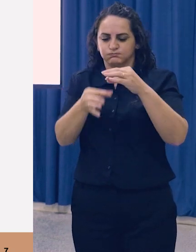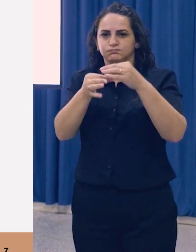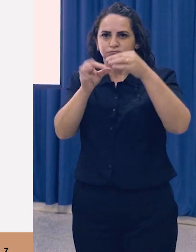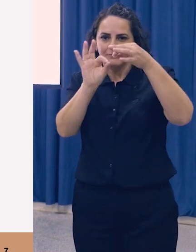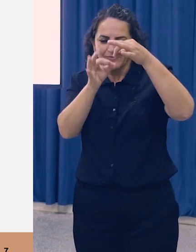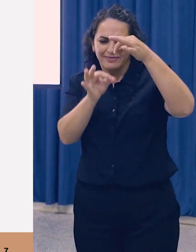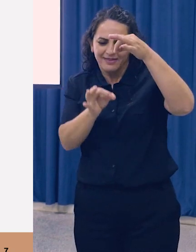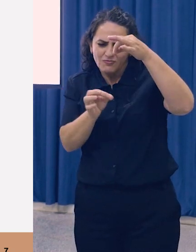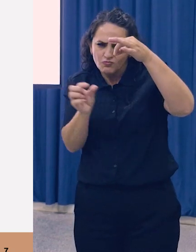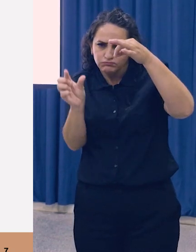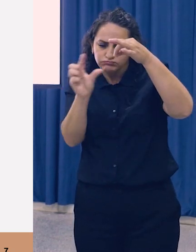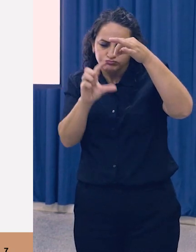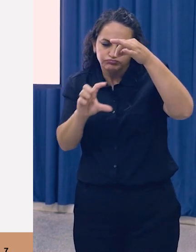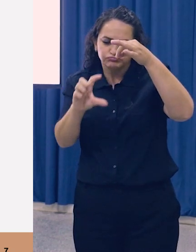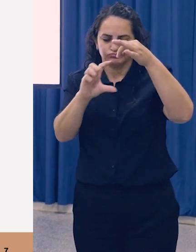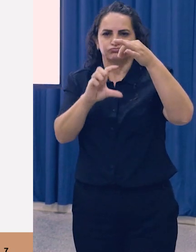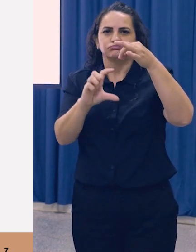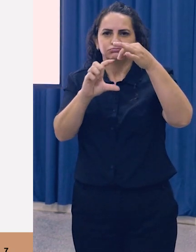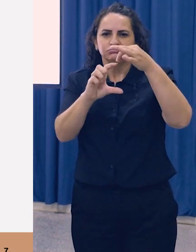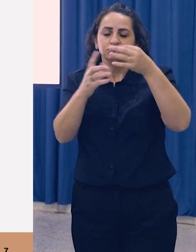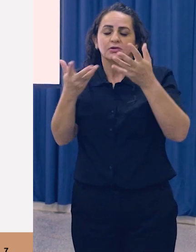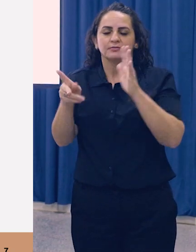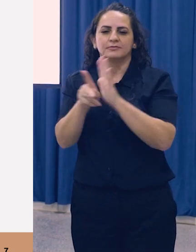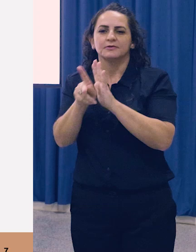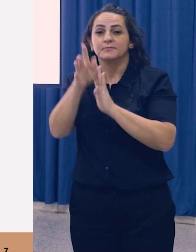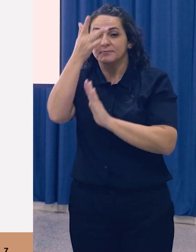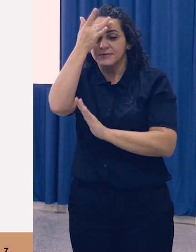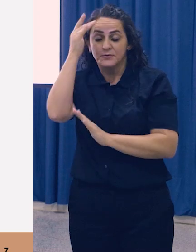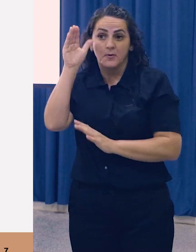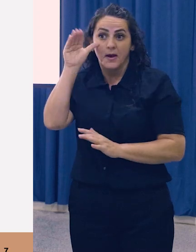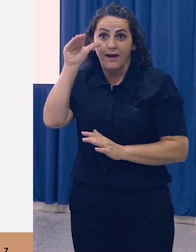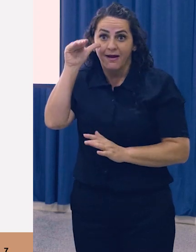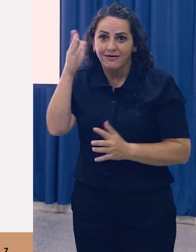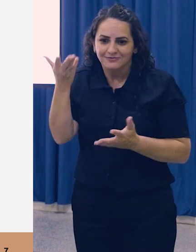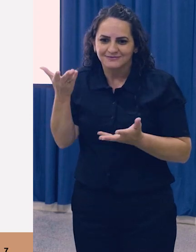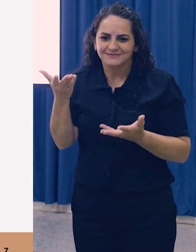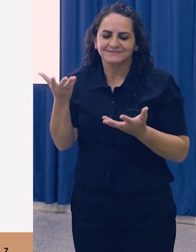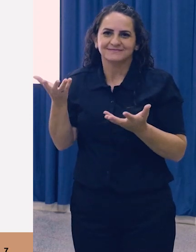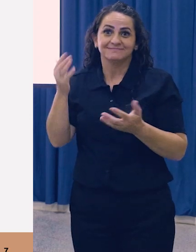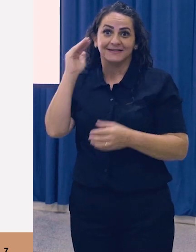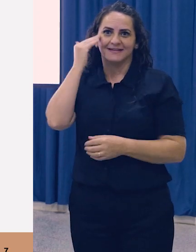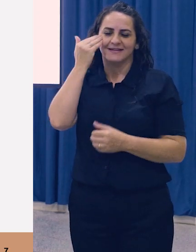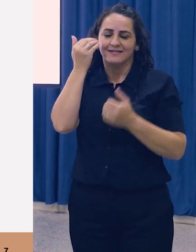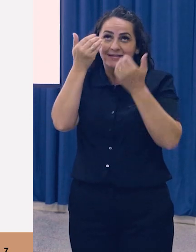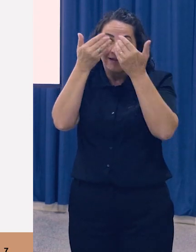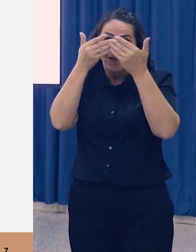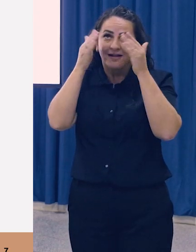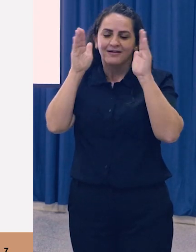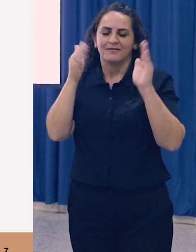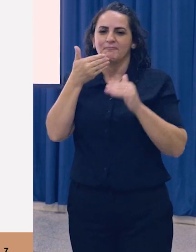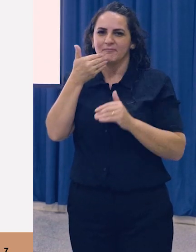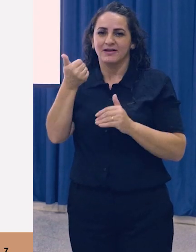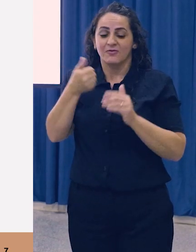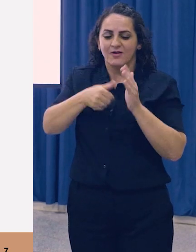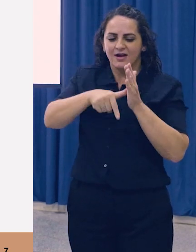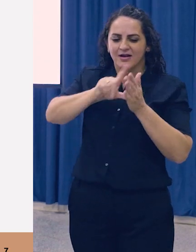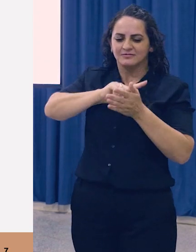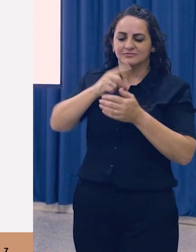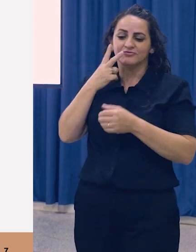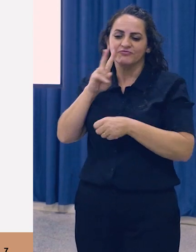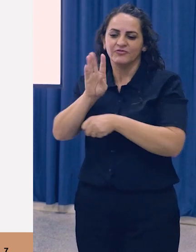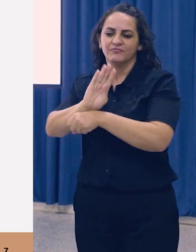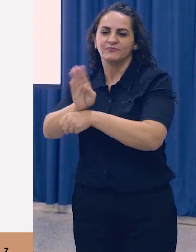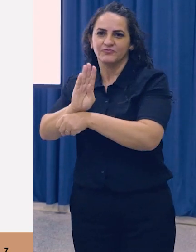dessa premissa do filme, que é geralmente para a pessoa que ficou interessada em entender mais sobre a história antes de assistir. E